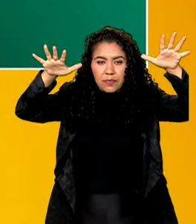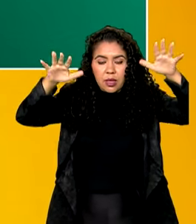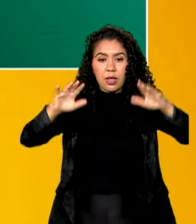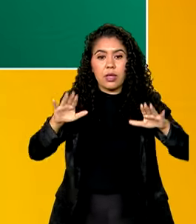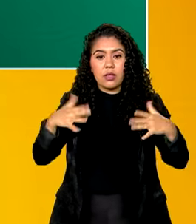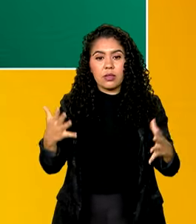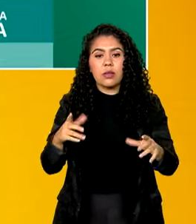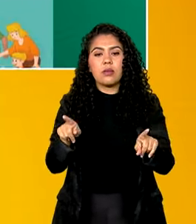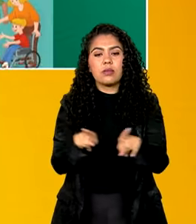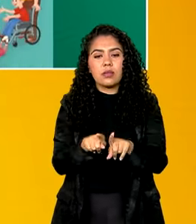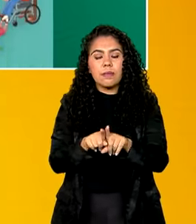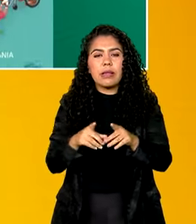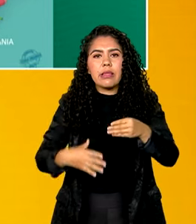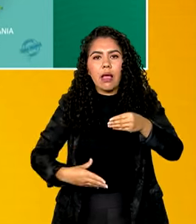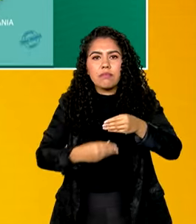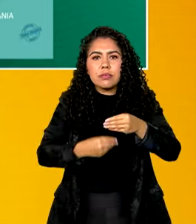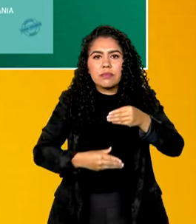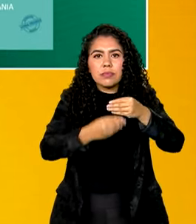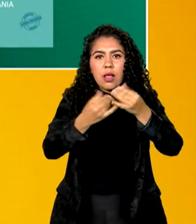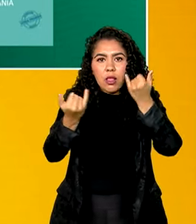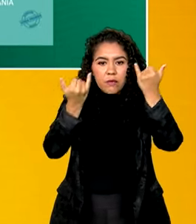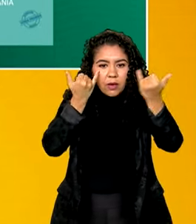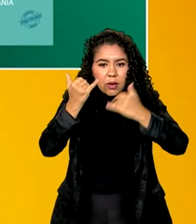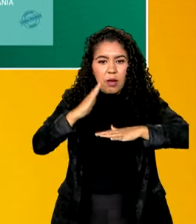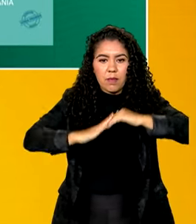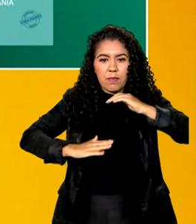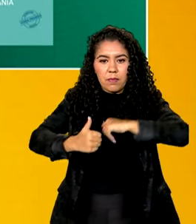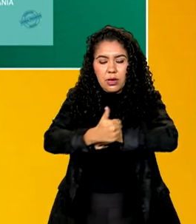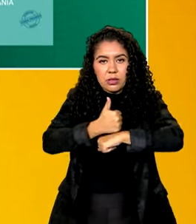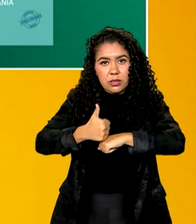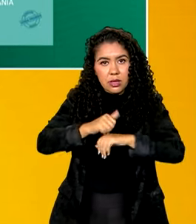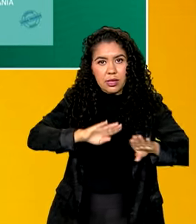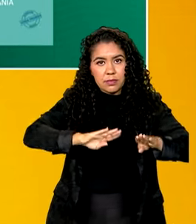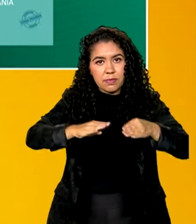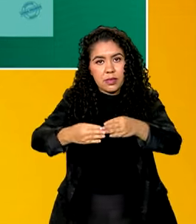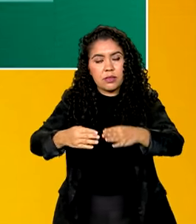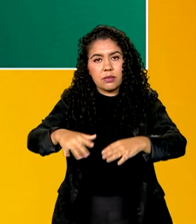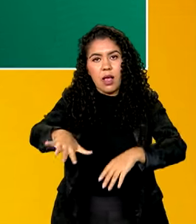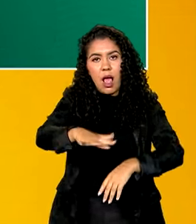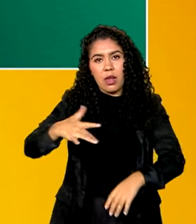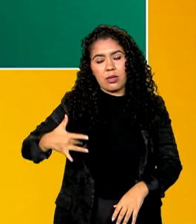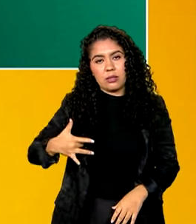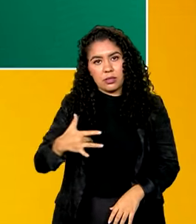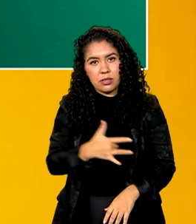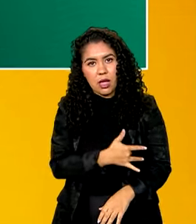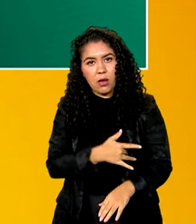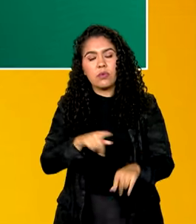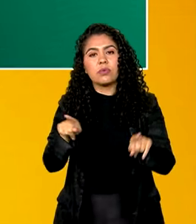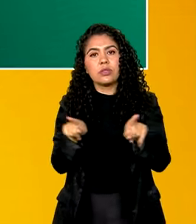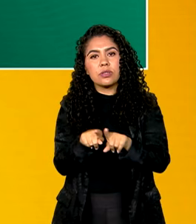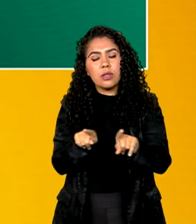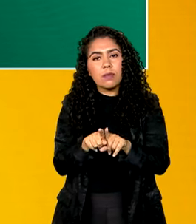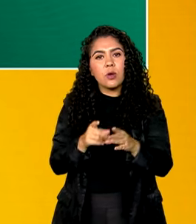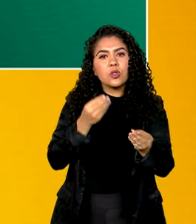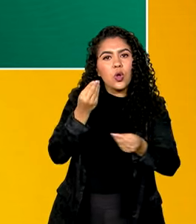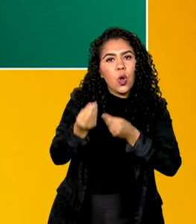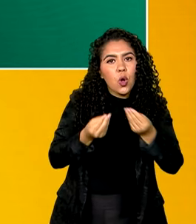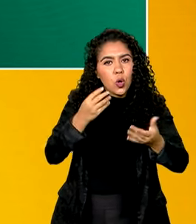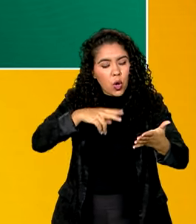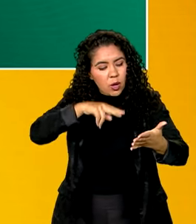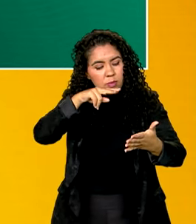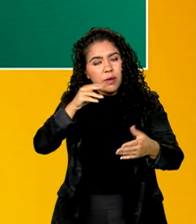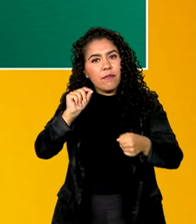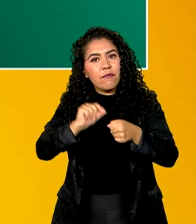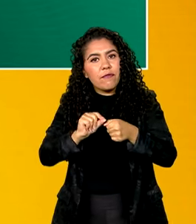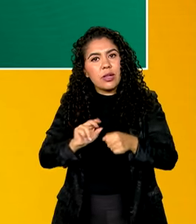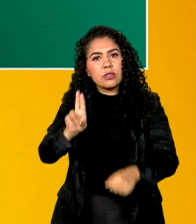Foram acrescentadas informações para profissionais de saúde e cuidadores sobre a aplicação e a interpretação deste teste.